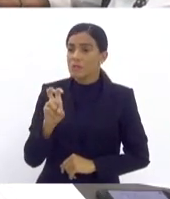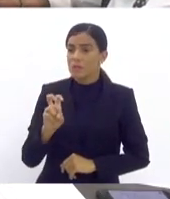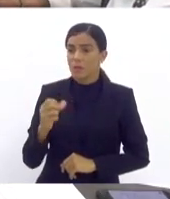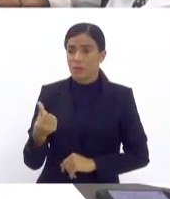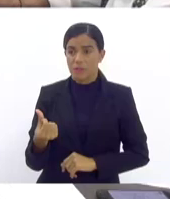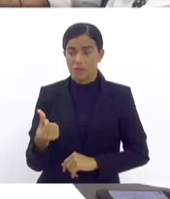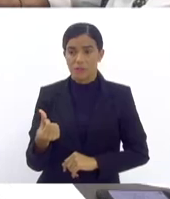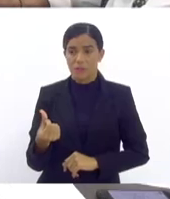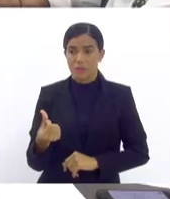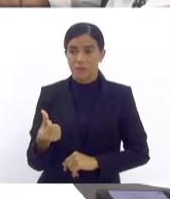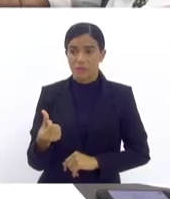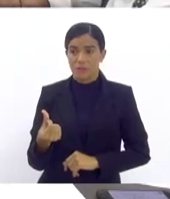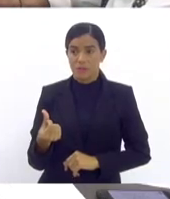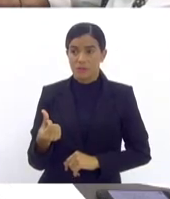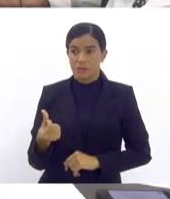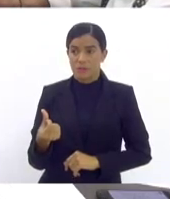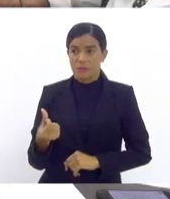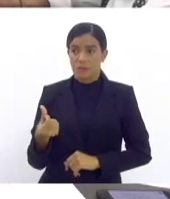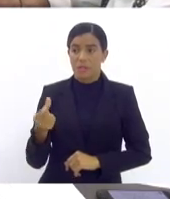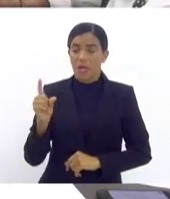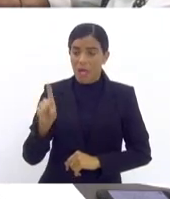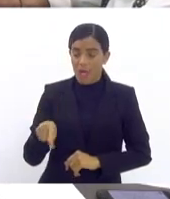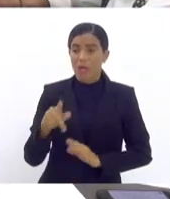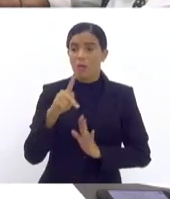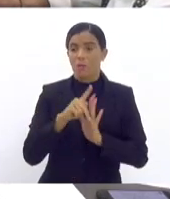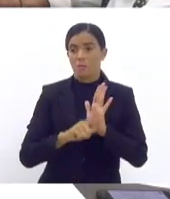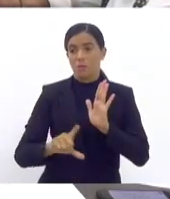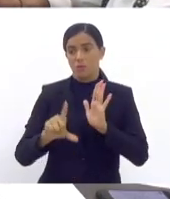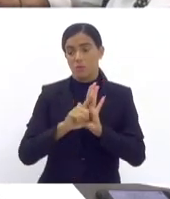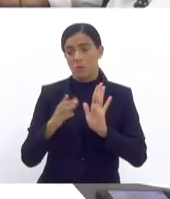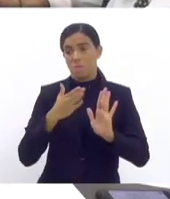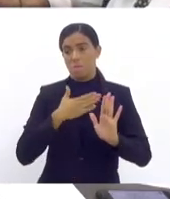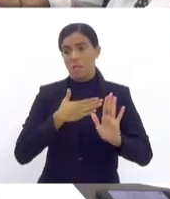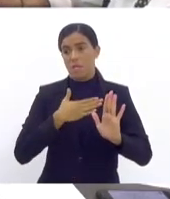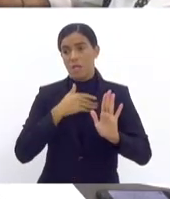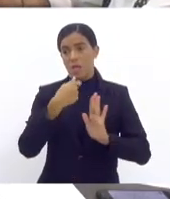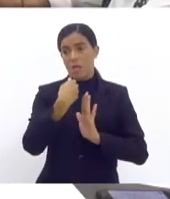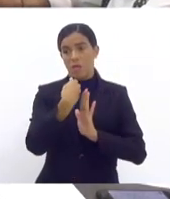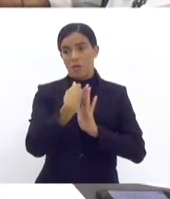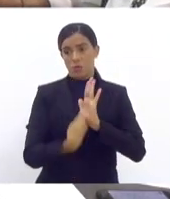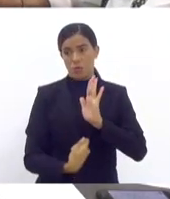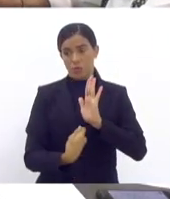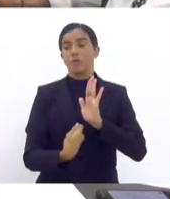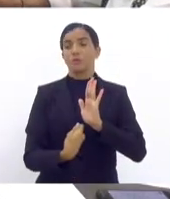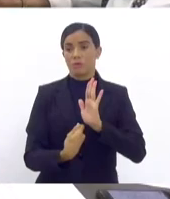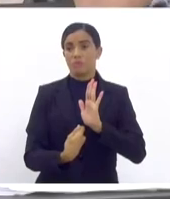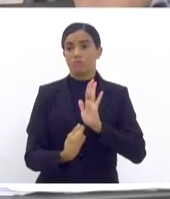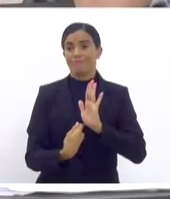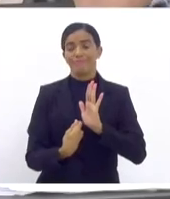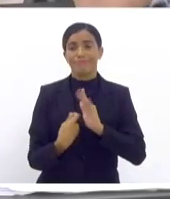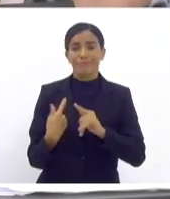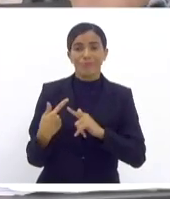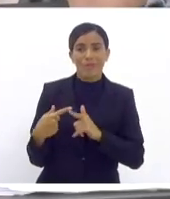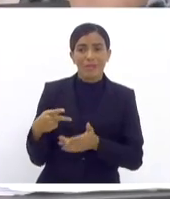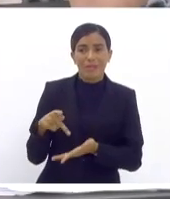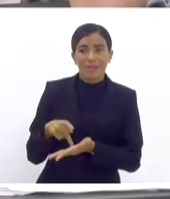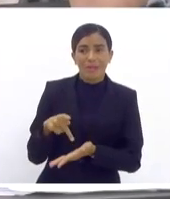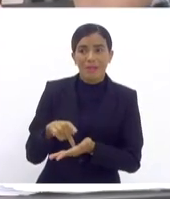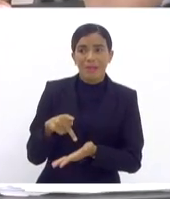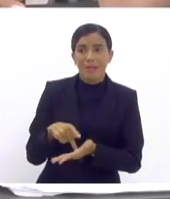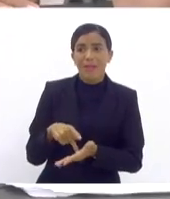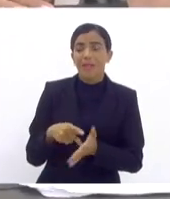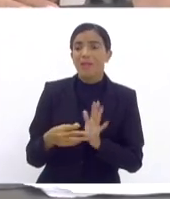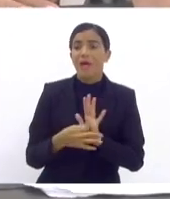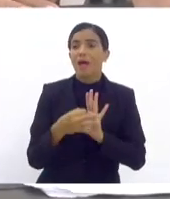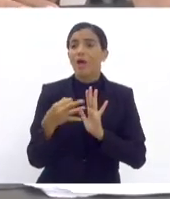56, que é um projeto de minha autoria, relatoria do doutor Serginho, porque, na verdade, ele está propondo a